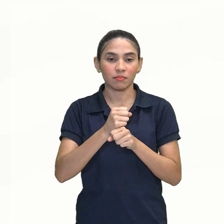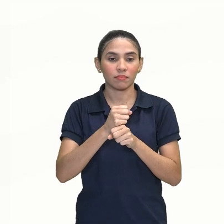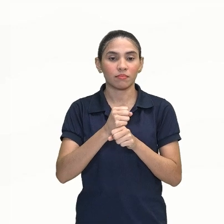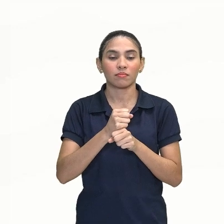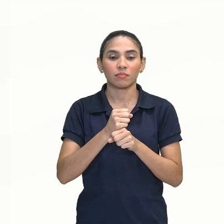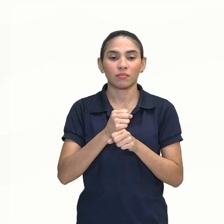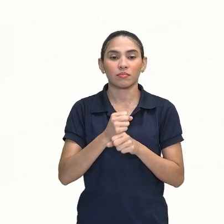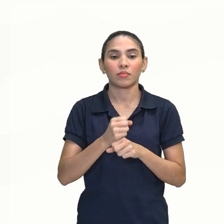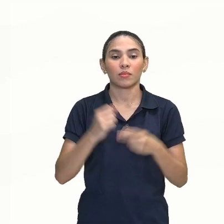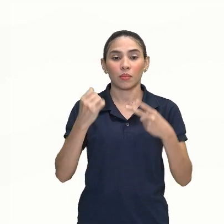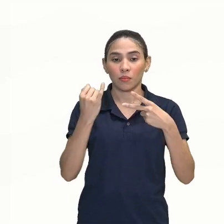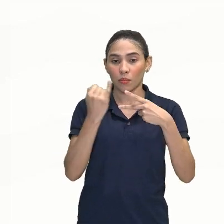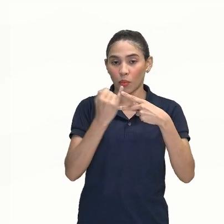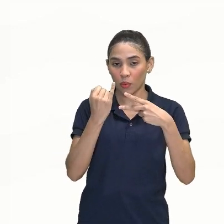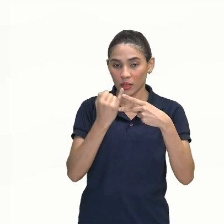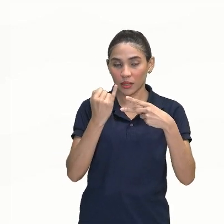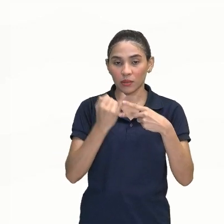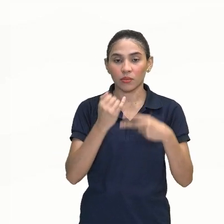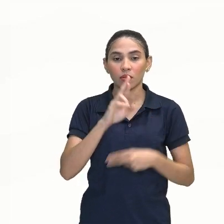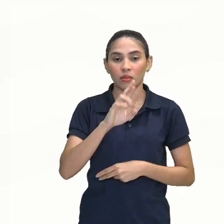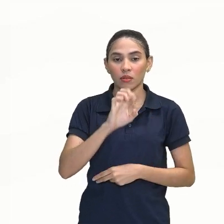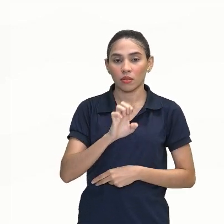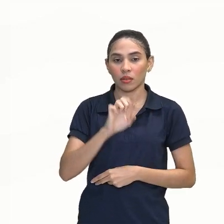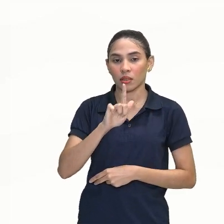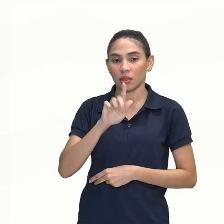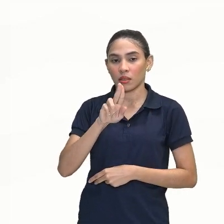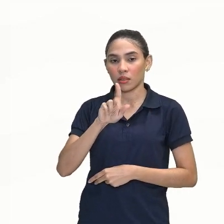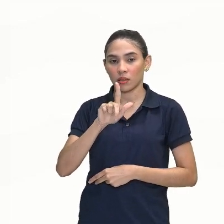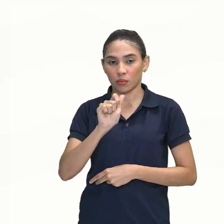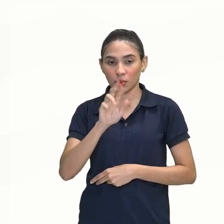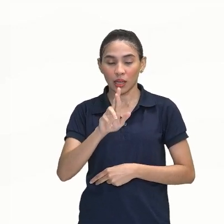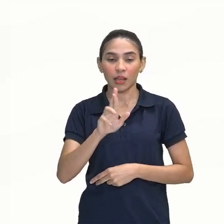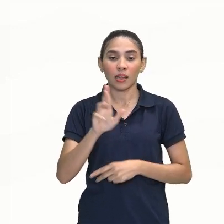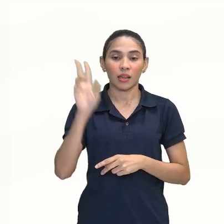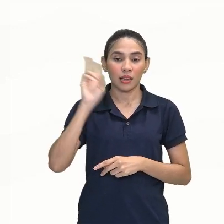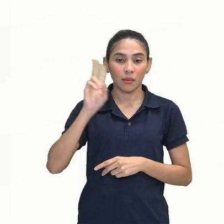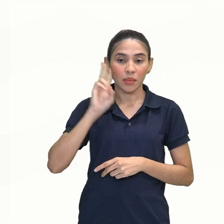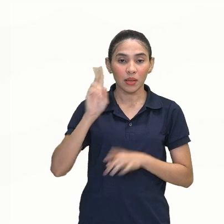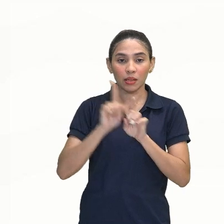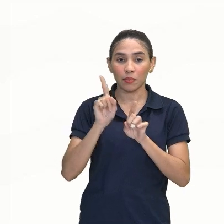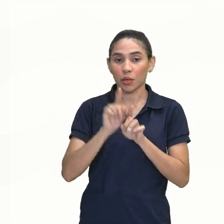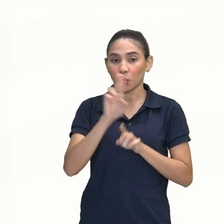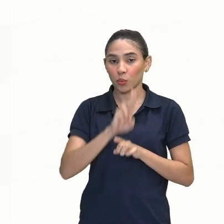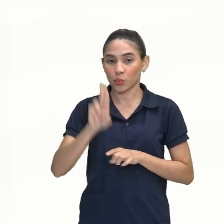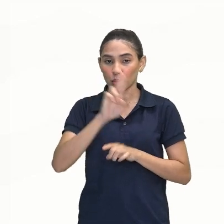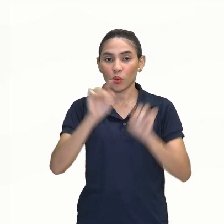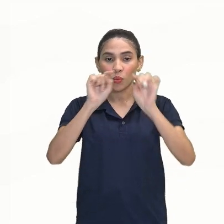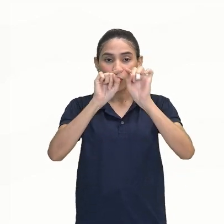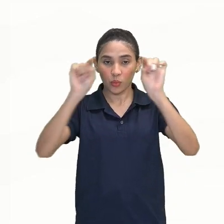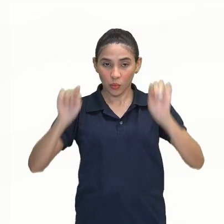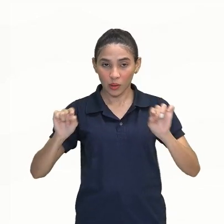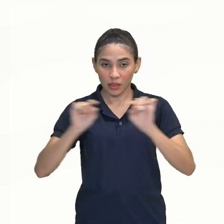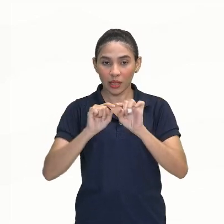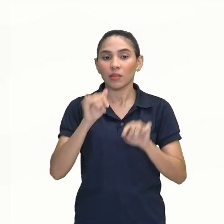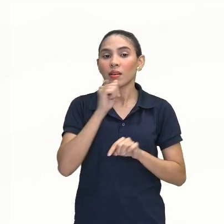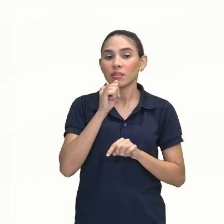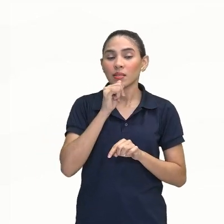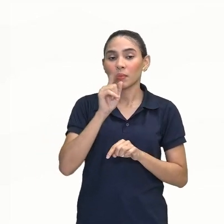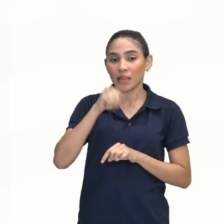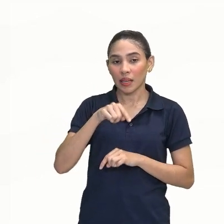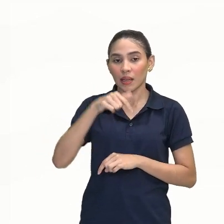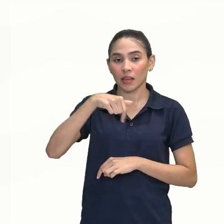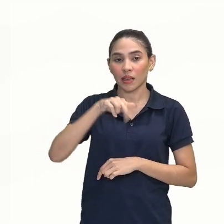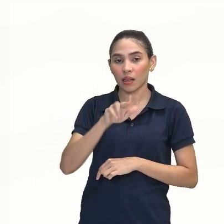qualquer um polígono regular, tá bom? Lembrando que aqui eu utilizei o quadrado, que é o meu